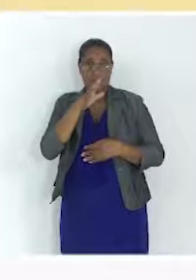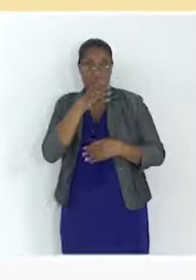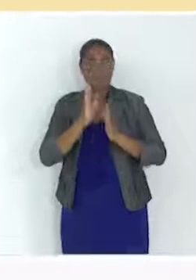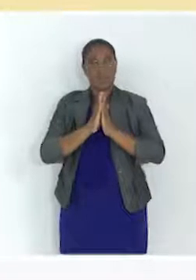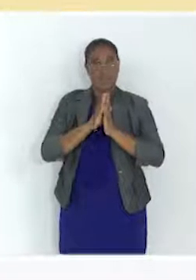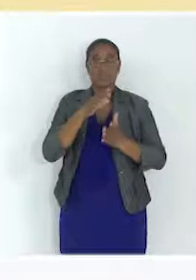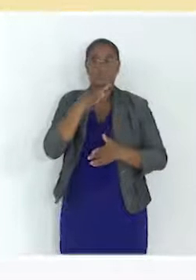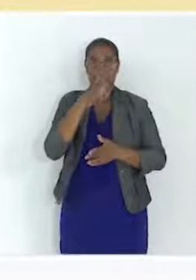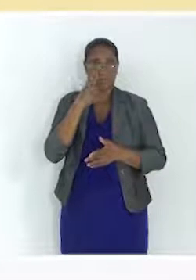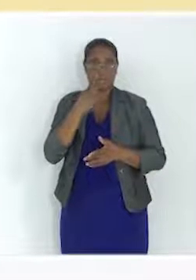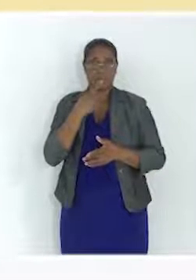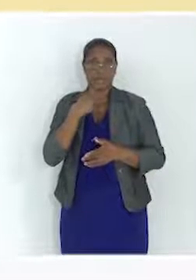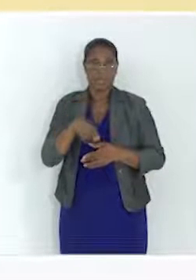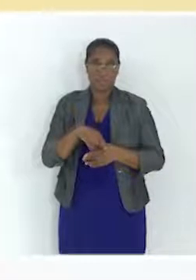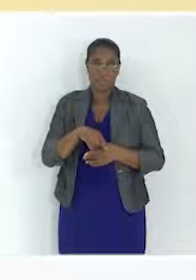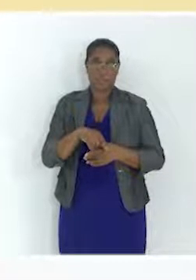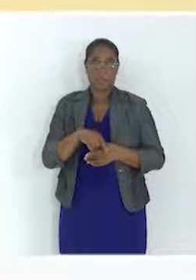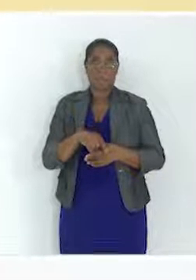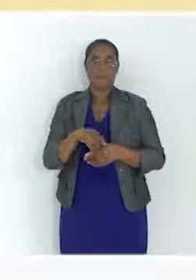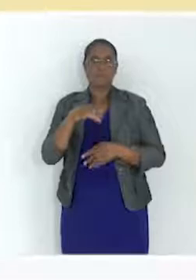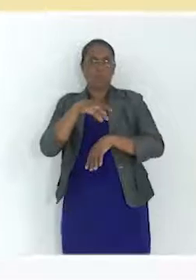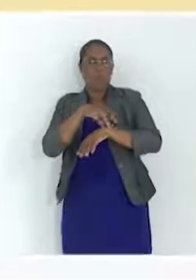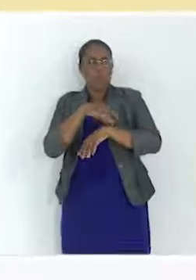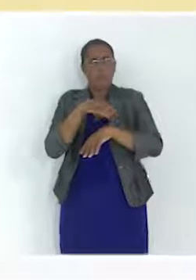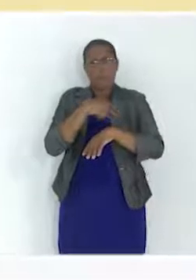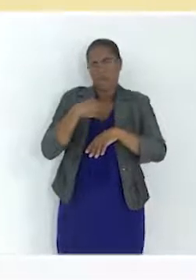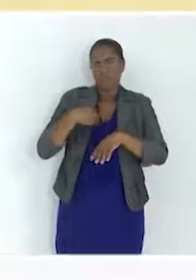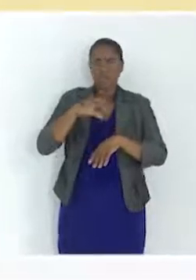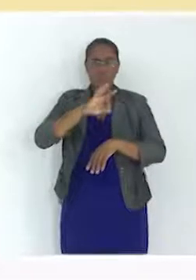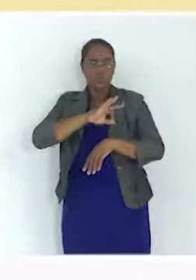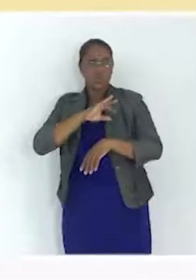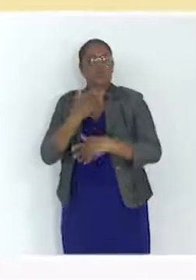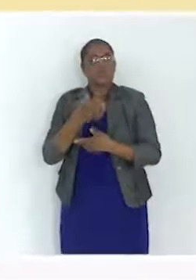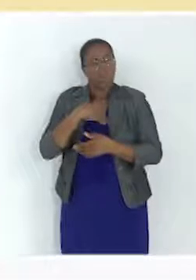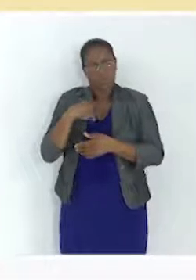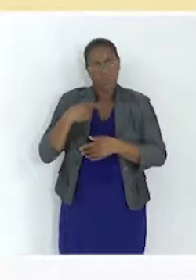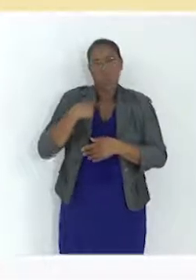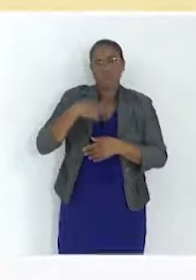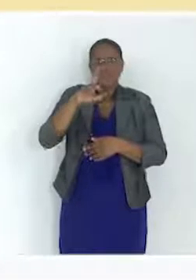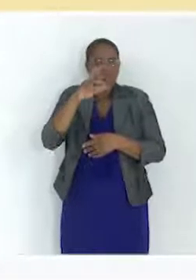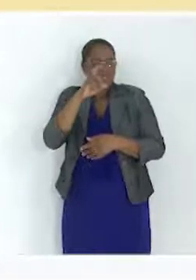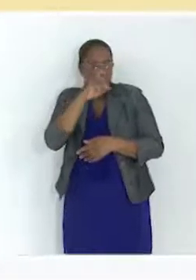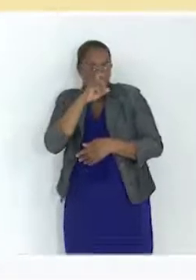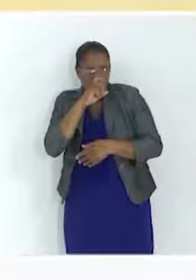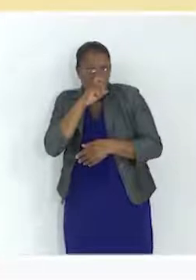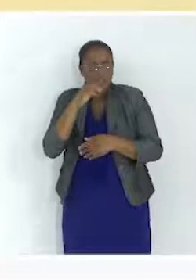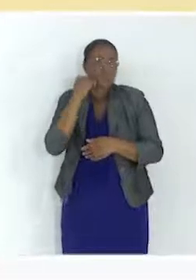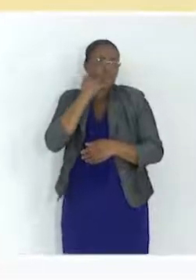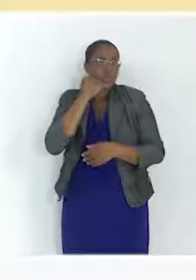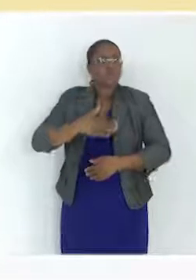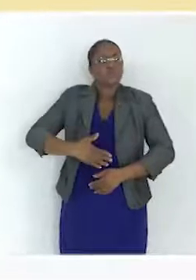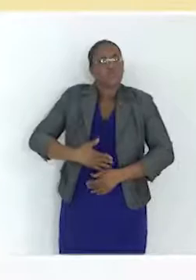No médico. Senhor doutor, estou cheio de dores de estômago. Acho que foi o